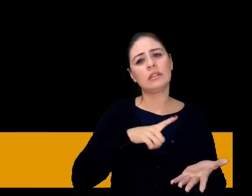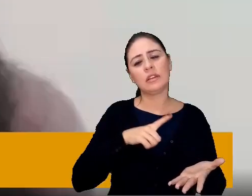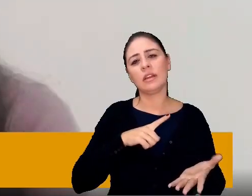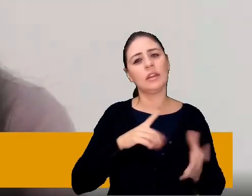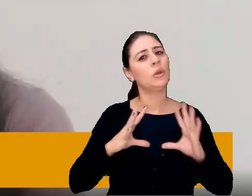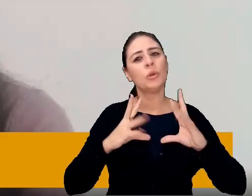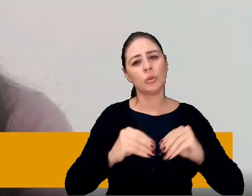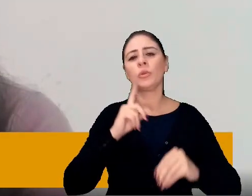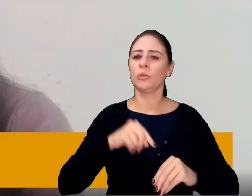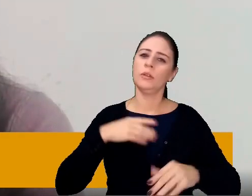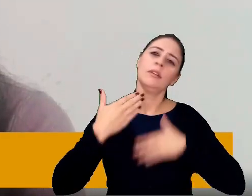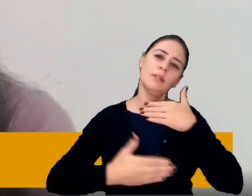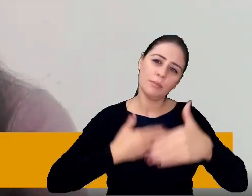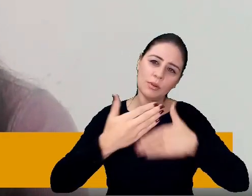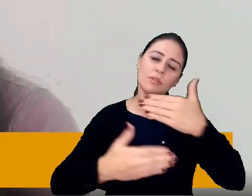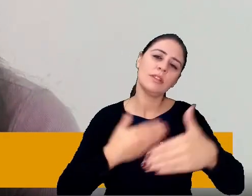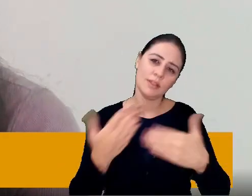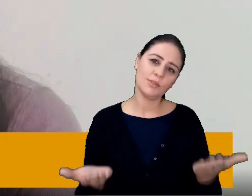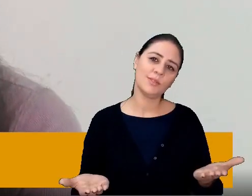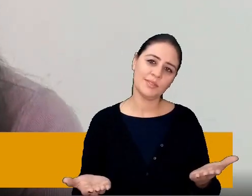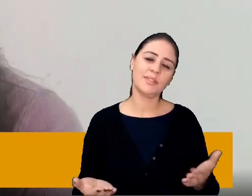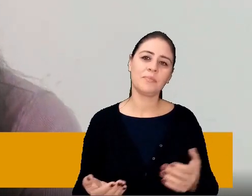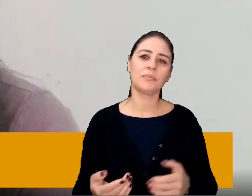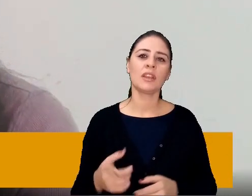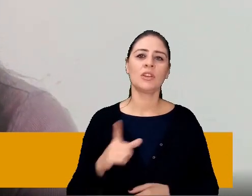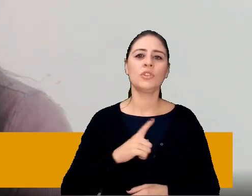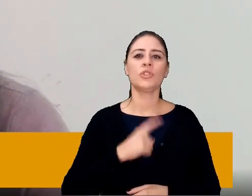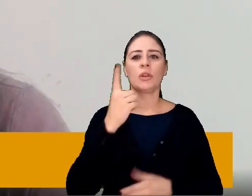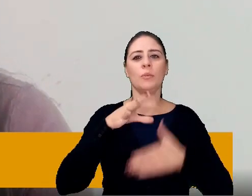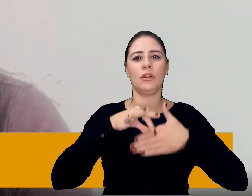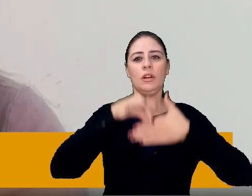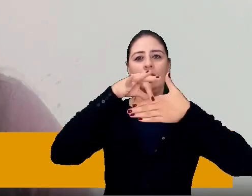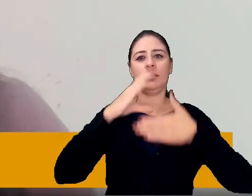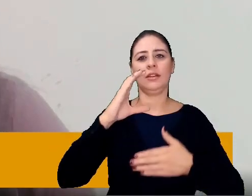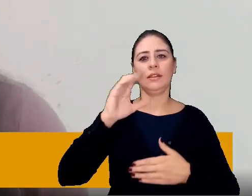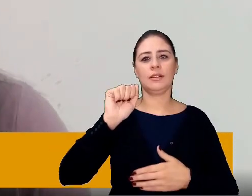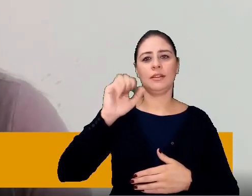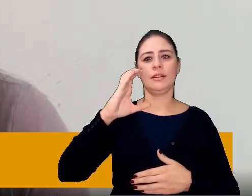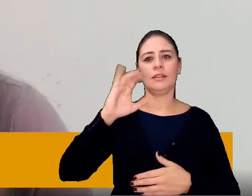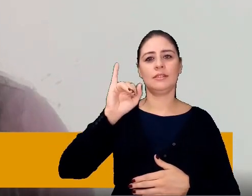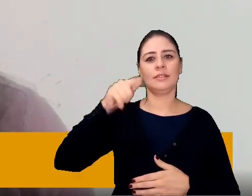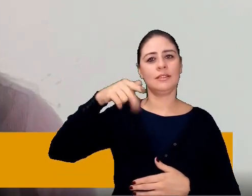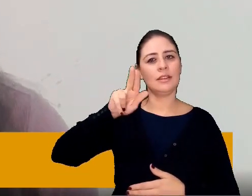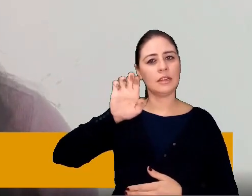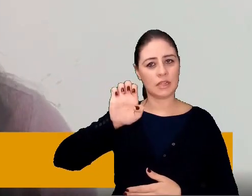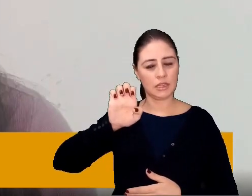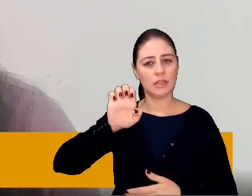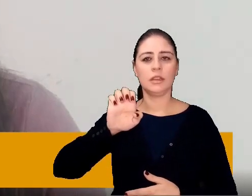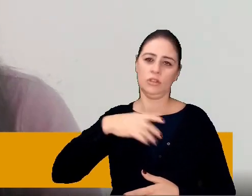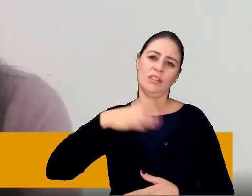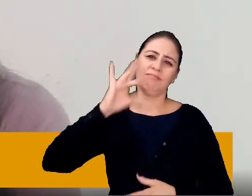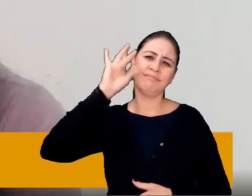Então, aqui na aldeia, eu acho que tudo tem, que nem eu falei, é um processo, né? A gente tinha um